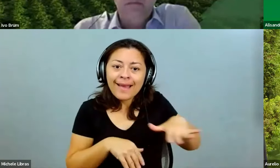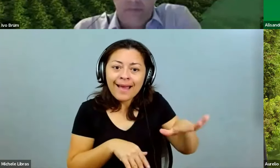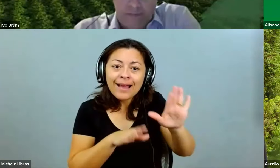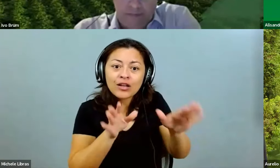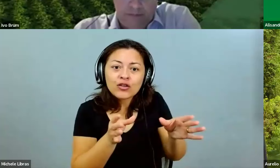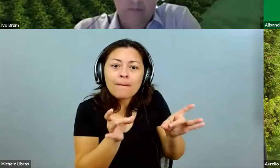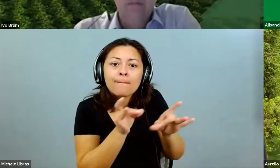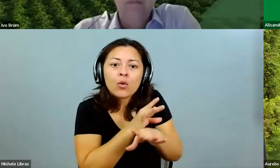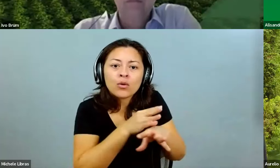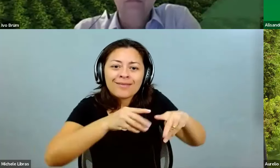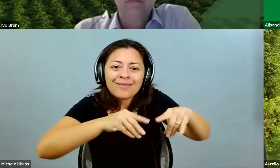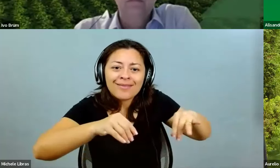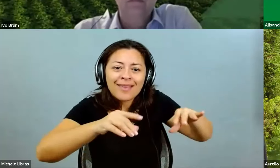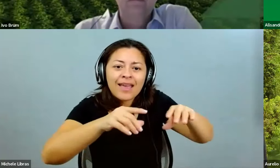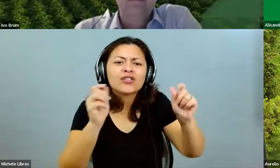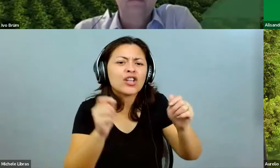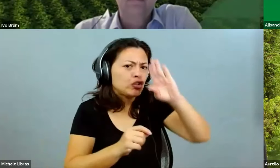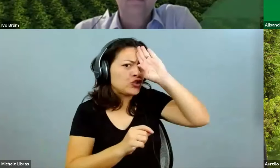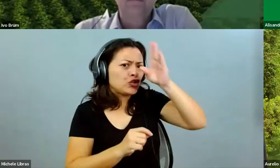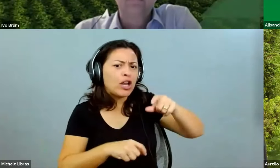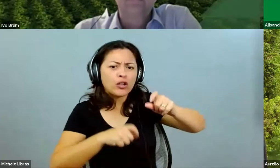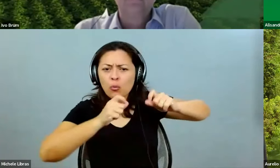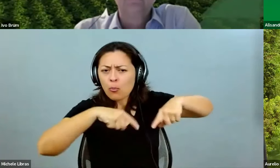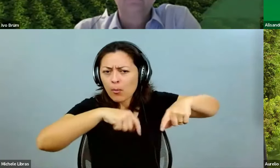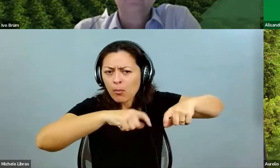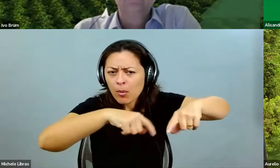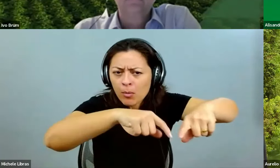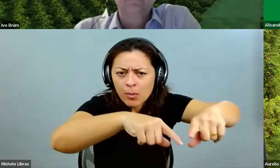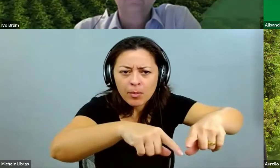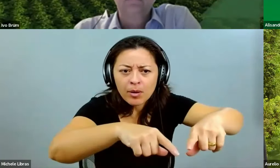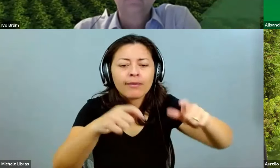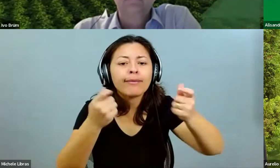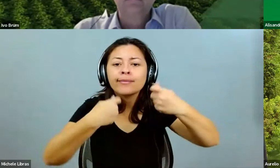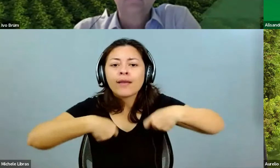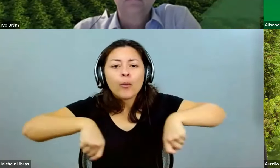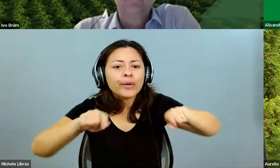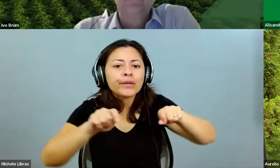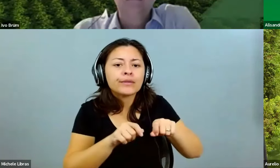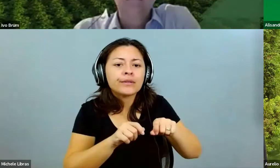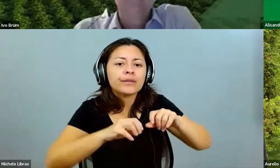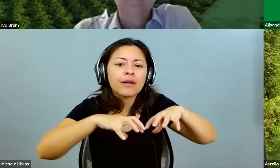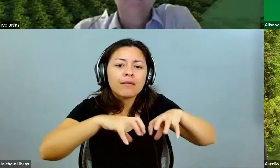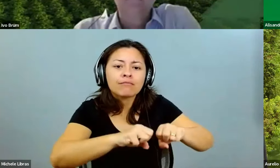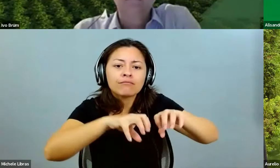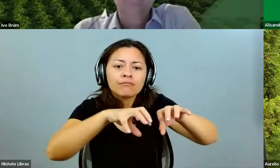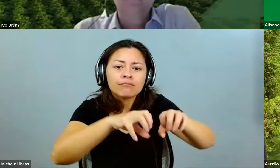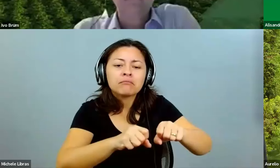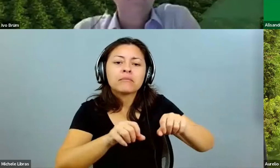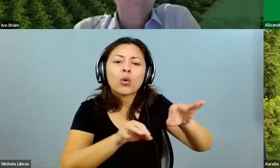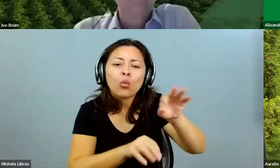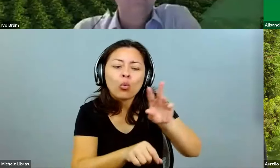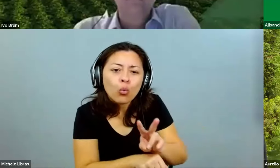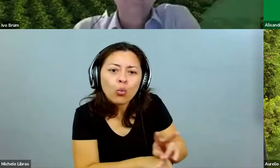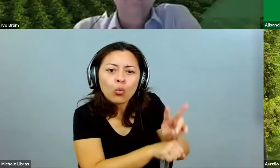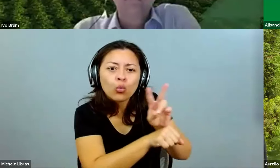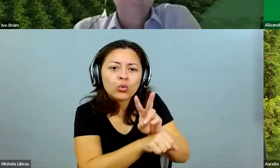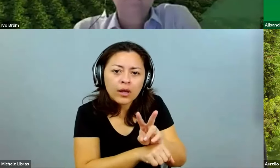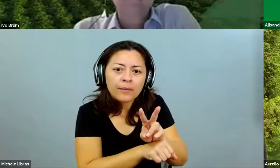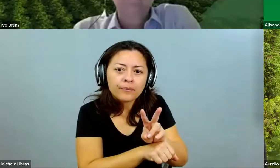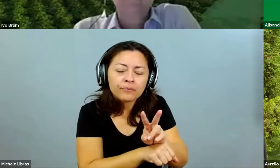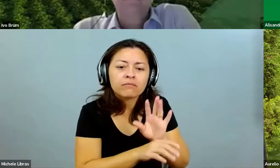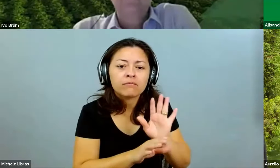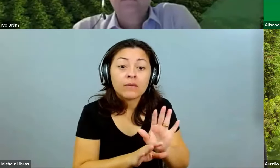viabiliza já entrar plantando já nesse primeiro ano e projetos que que demandam conversão de pasto